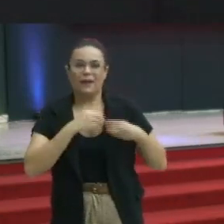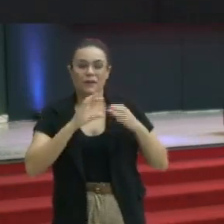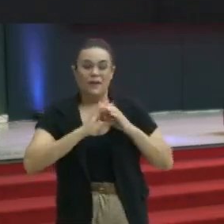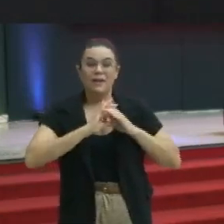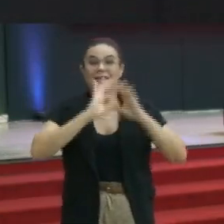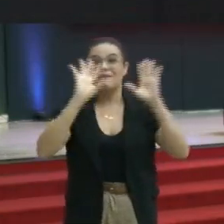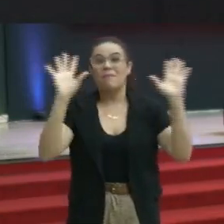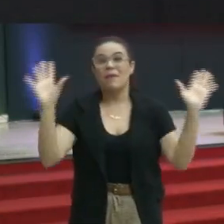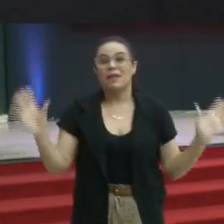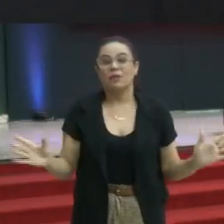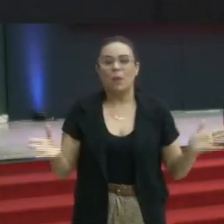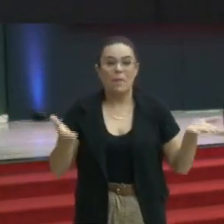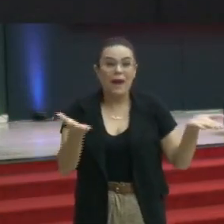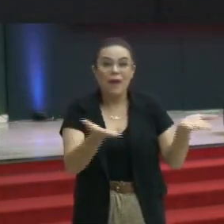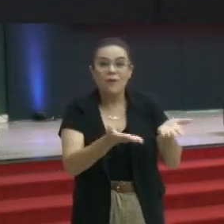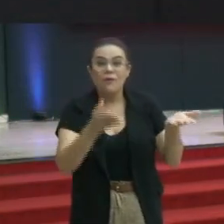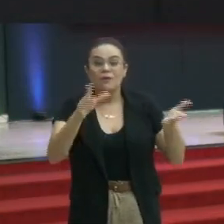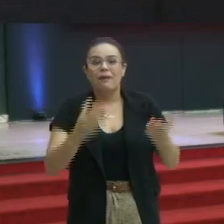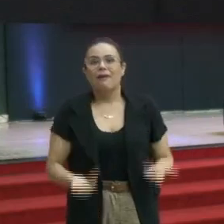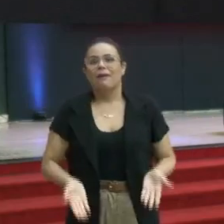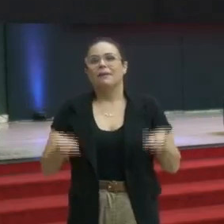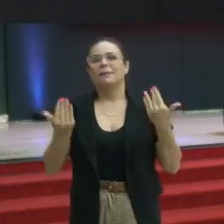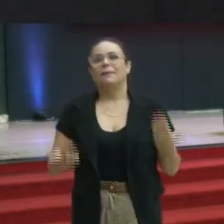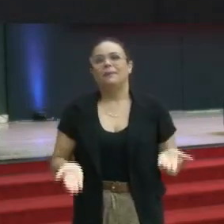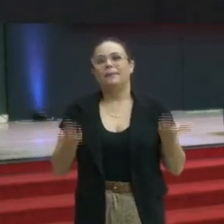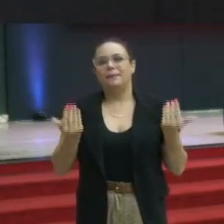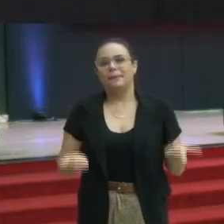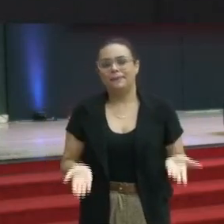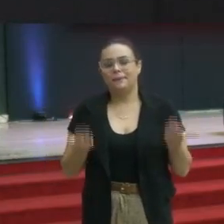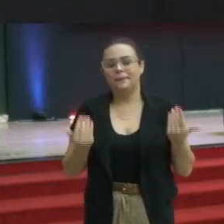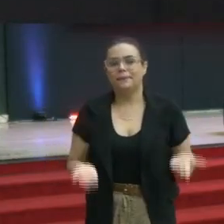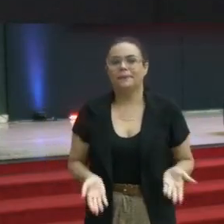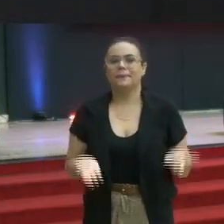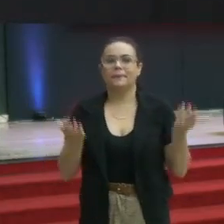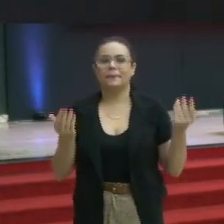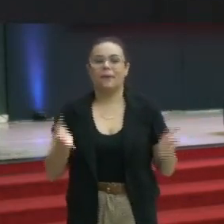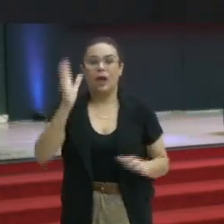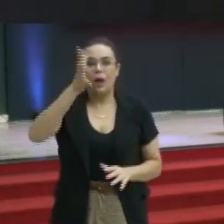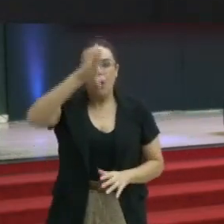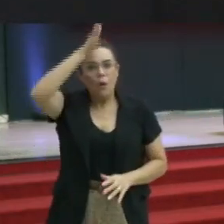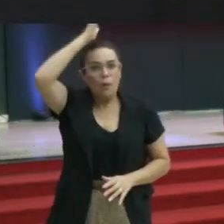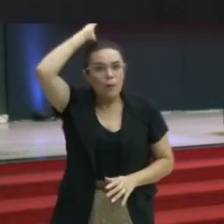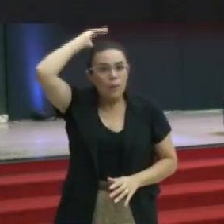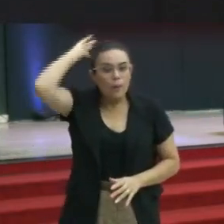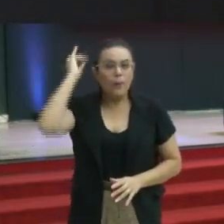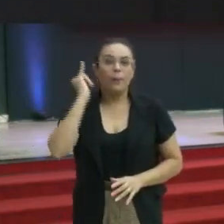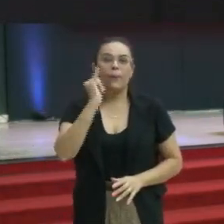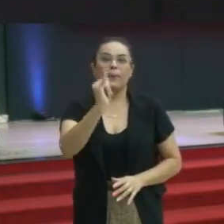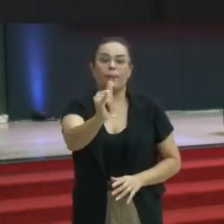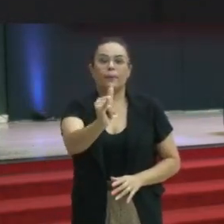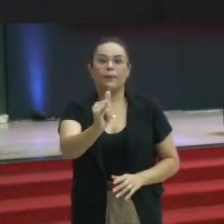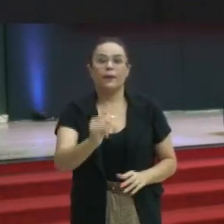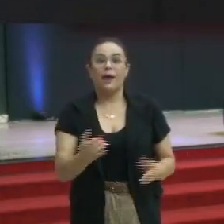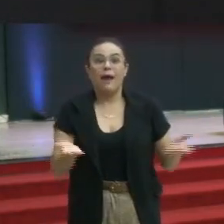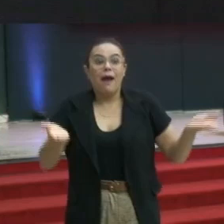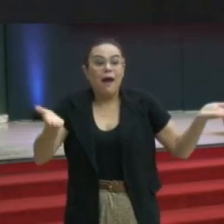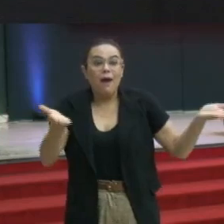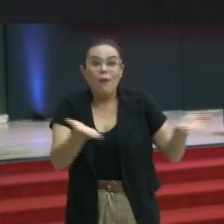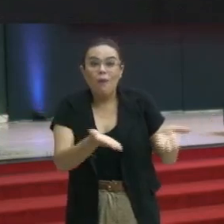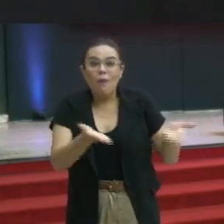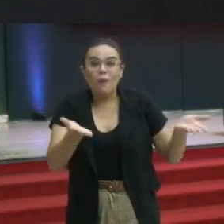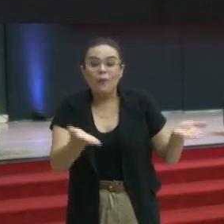Romanos 8:1, a Bíblia diz assim: portanto agora já não há